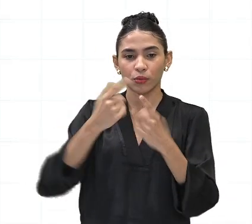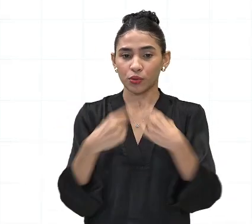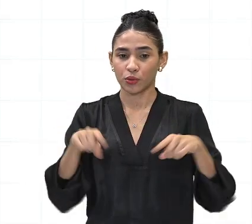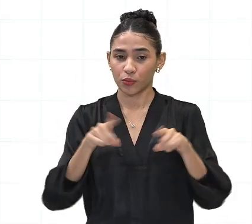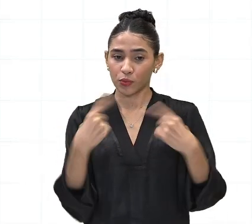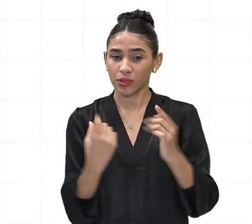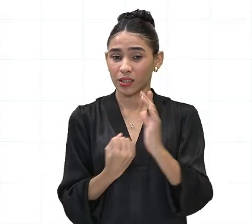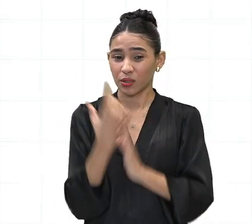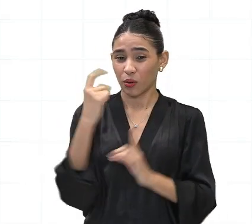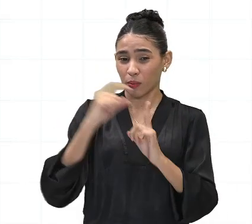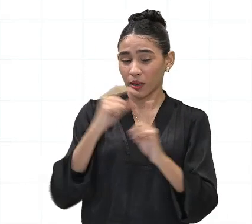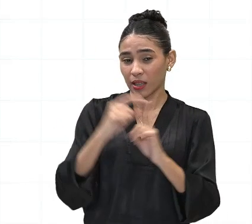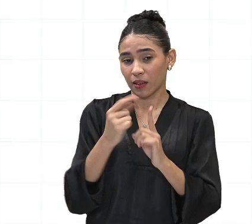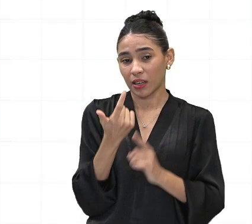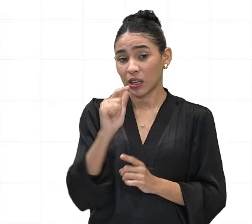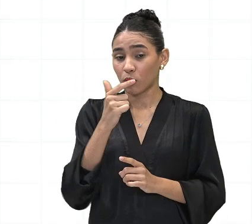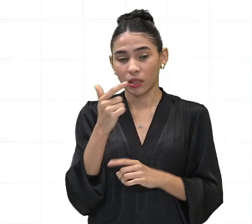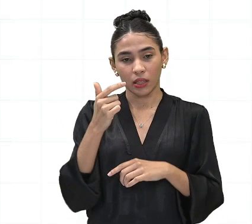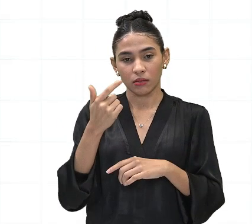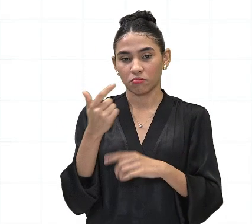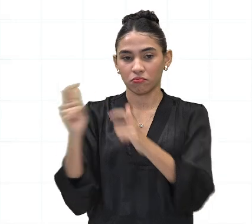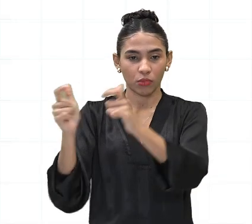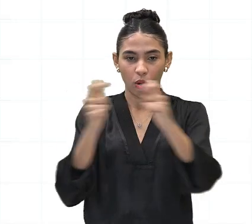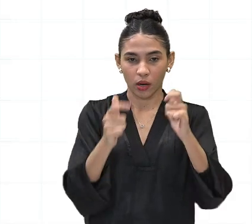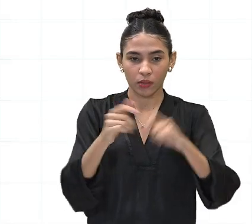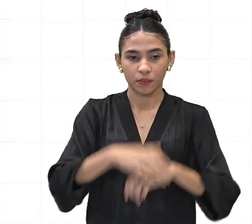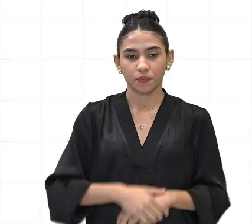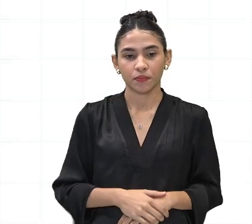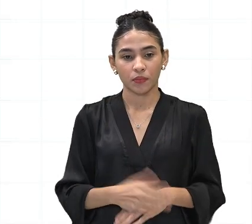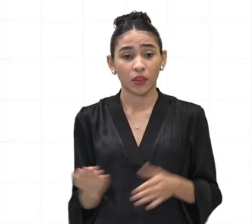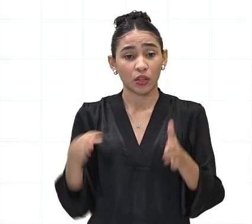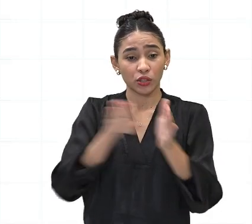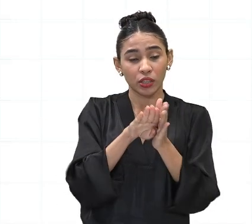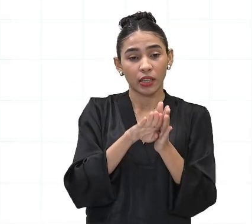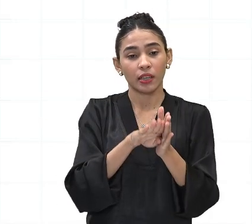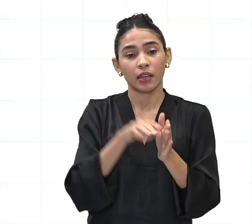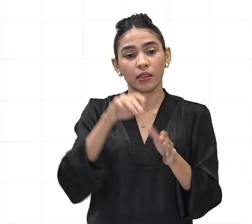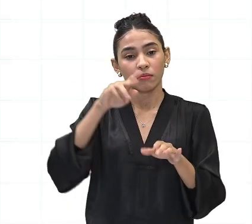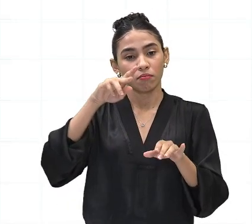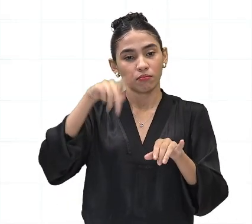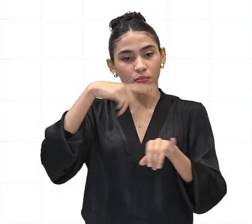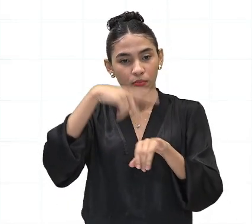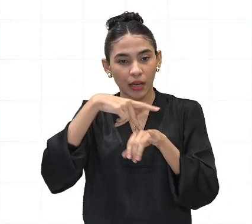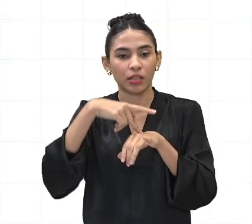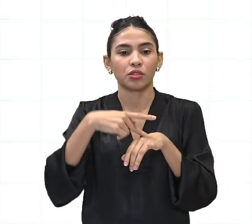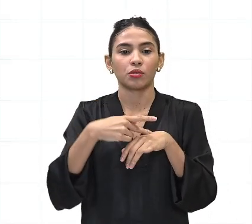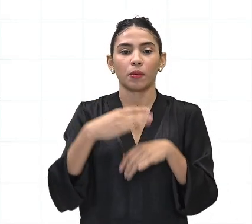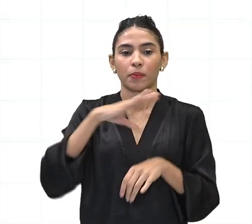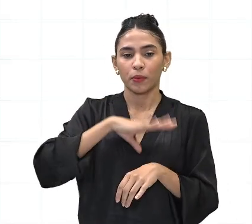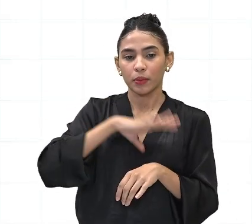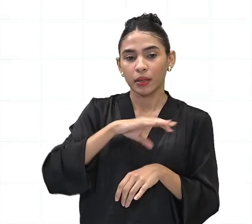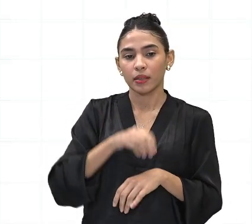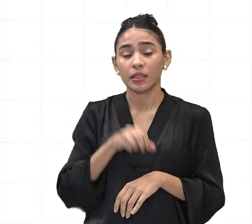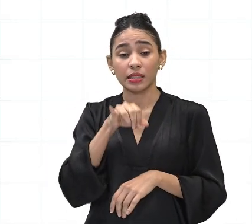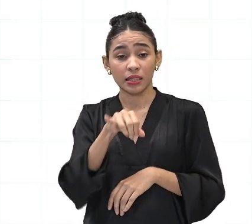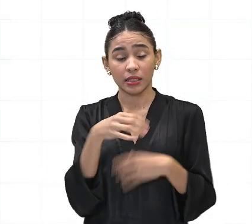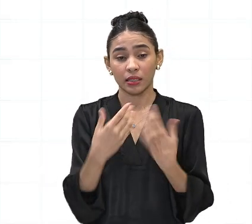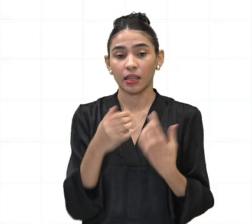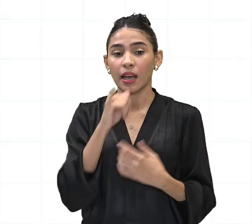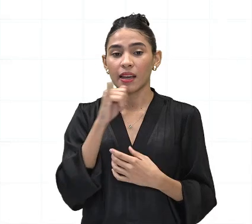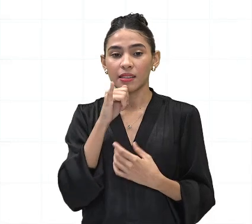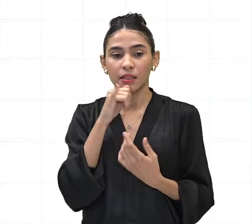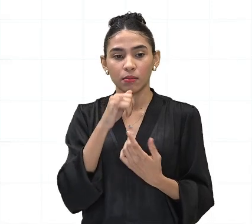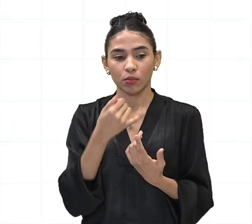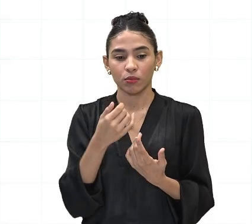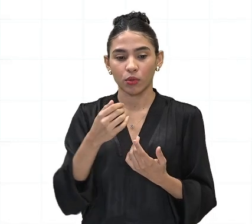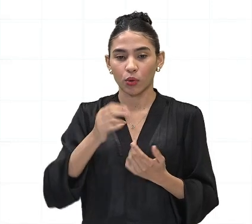que não é encontrada em outros lugares. E chega a um país de língua portuguesa. Se o uso for suficientemente